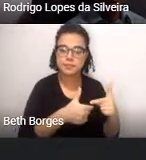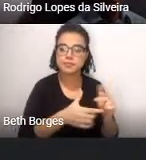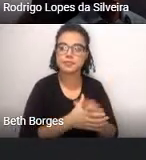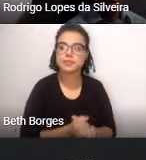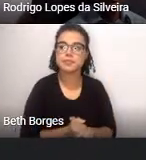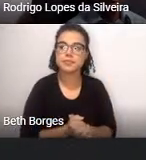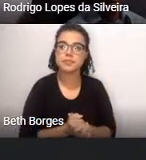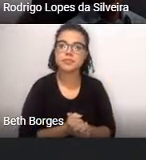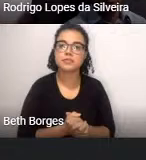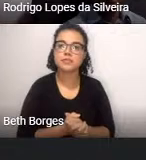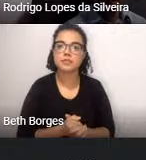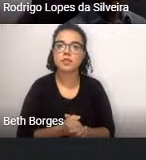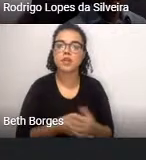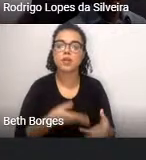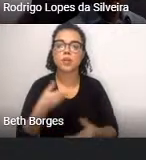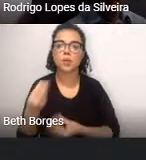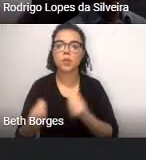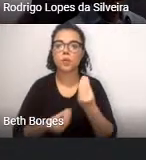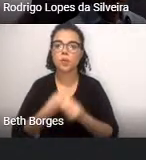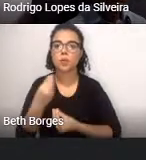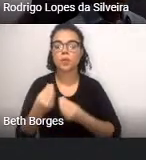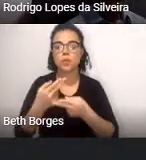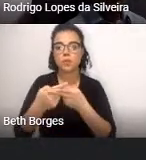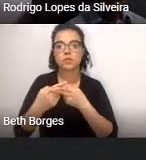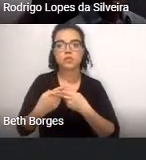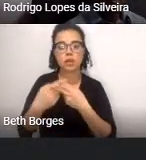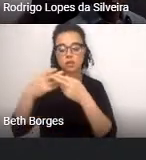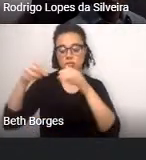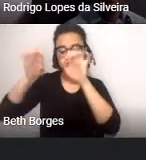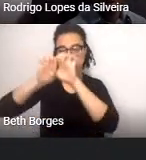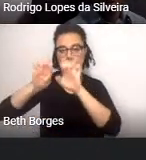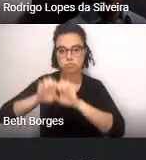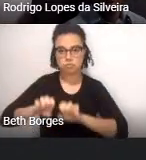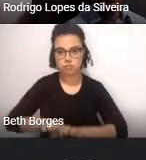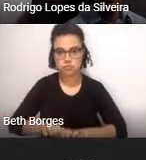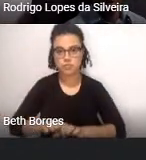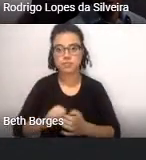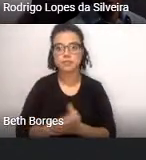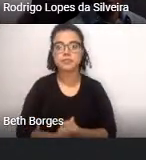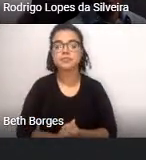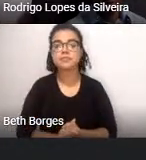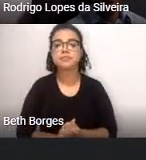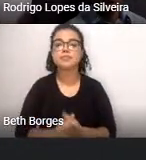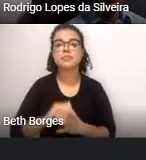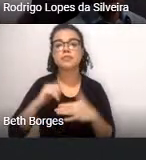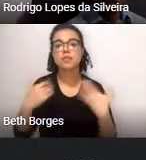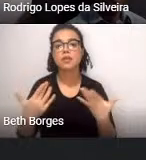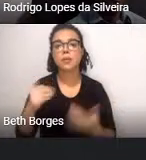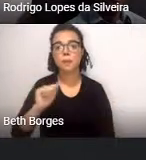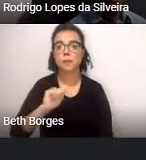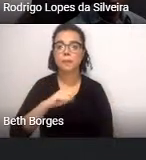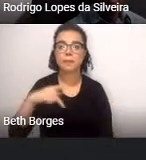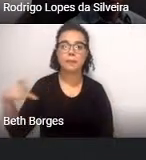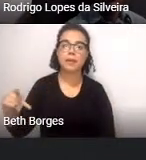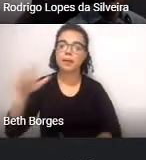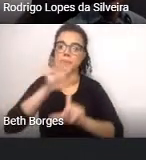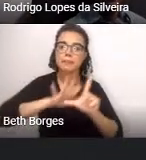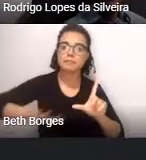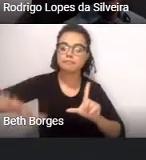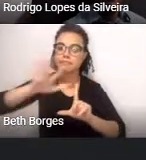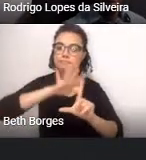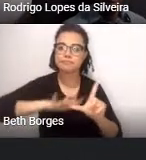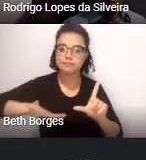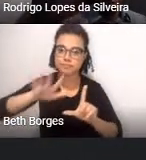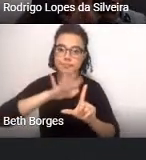Que vai ser bem utilizada essa estrutura. E assim, essas estruturas, esses programas, essas plataformas, esses aplicativos, quando